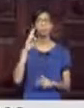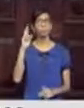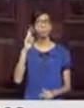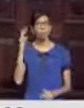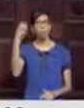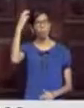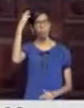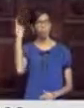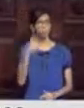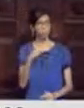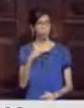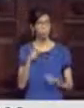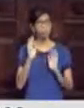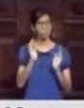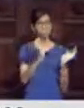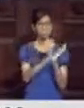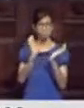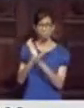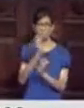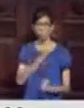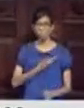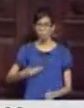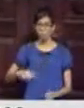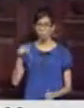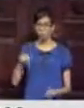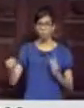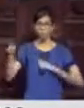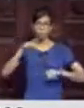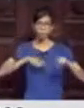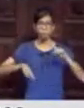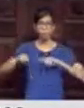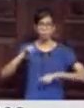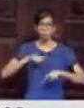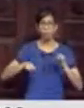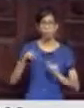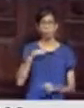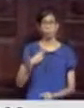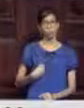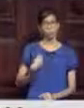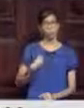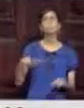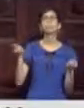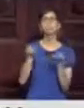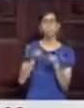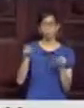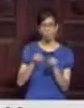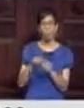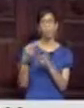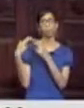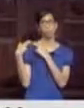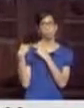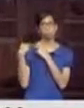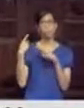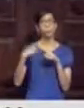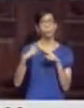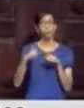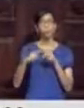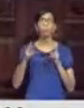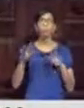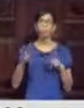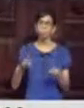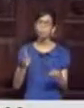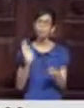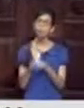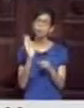as facções do governo que dirigem essa casa, que atuam nesse parlamento, também têm a sua. Porque continuam